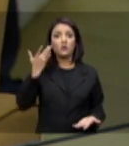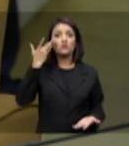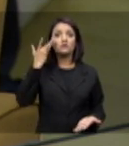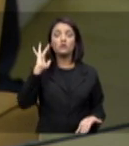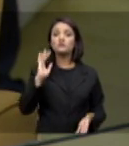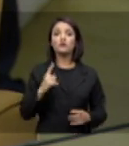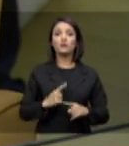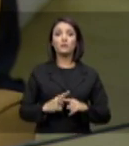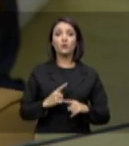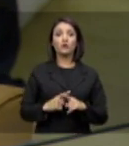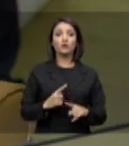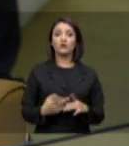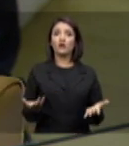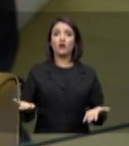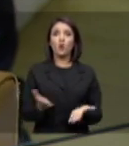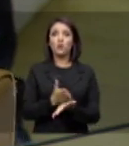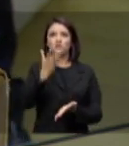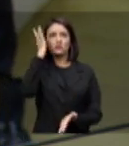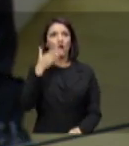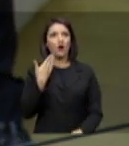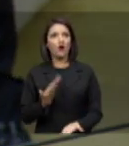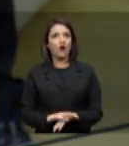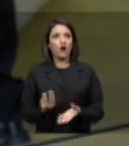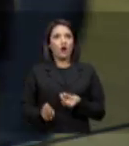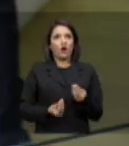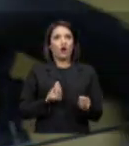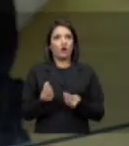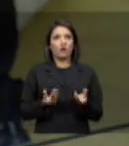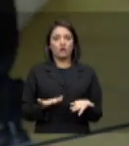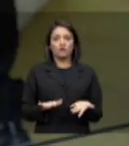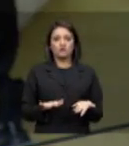estarrecido com essa decisão